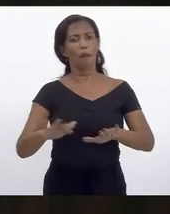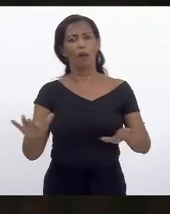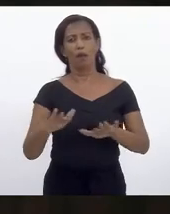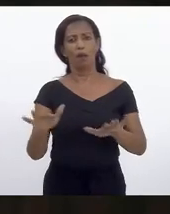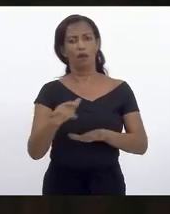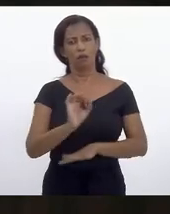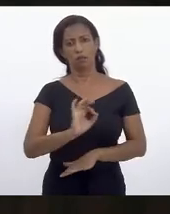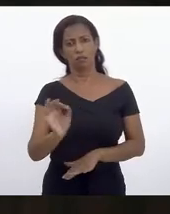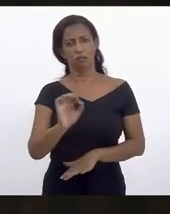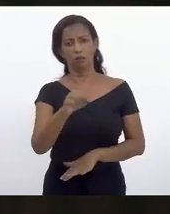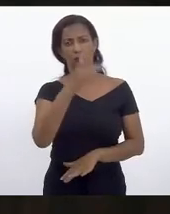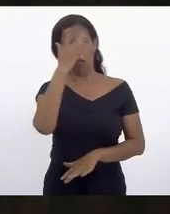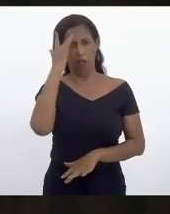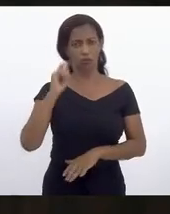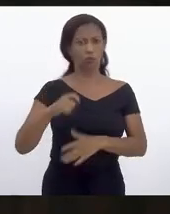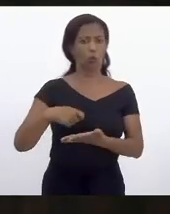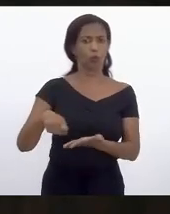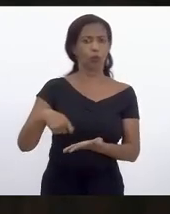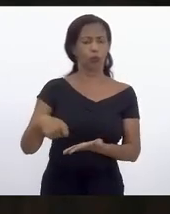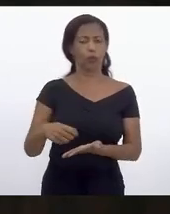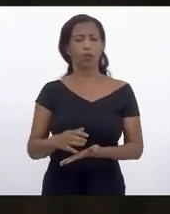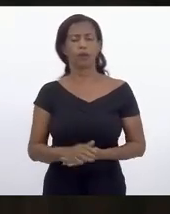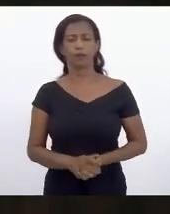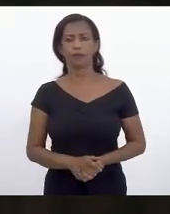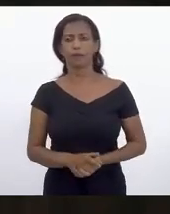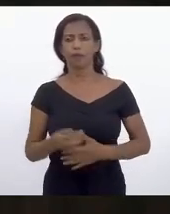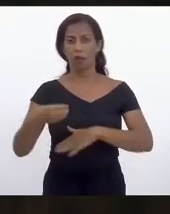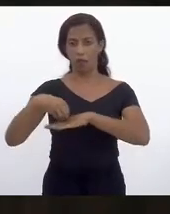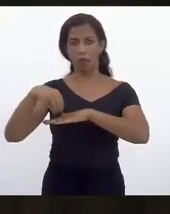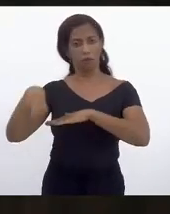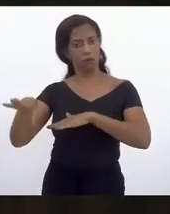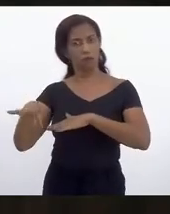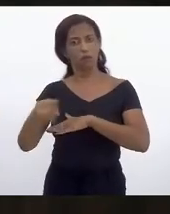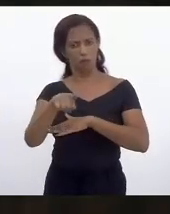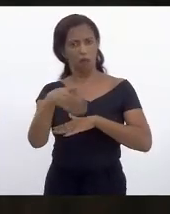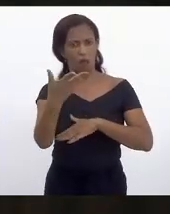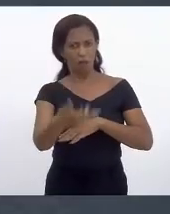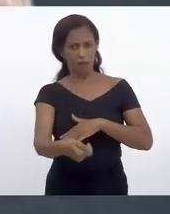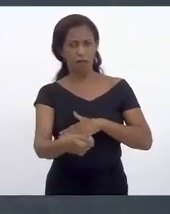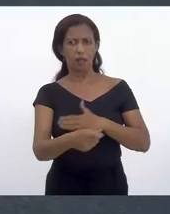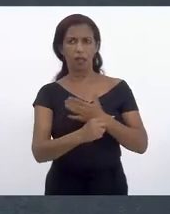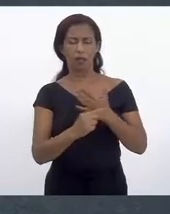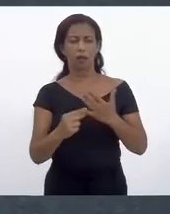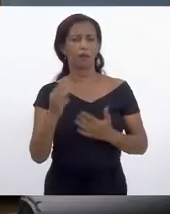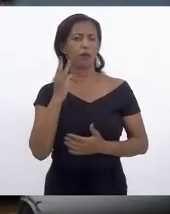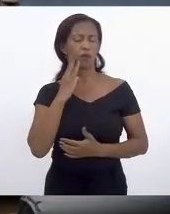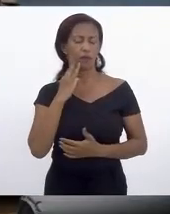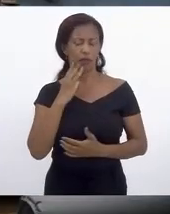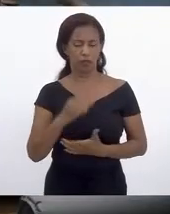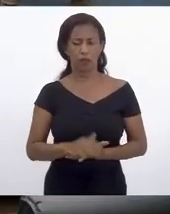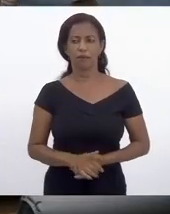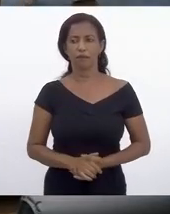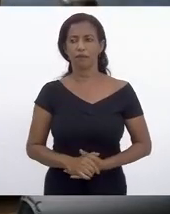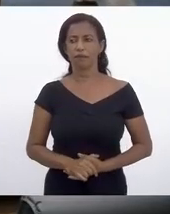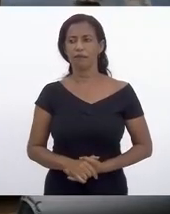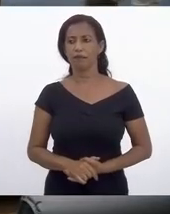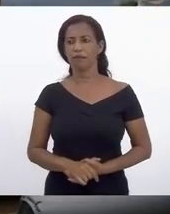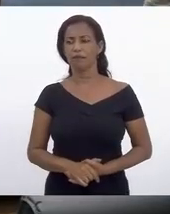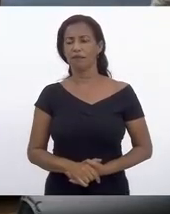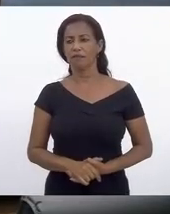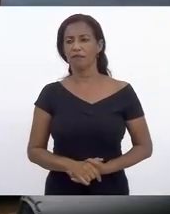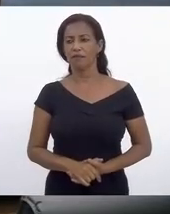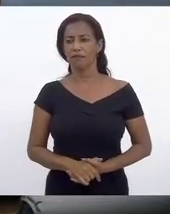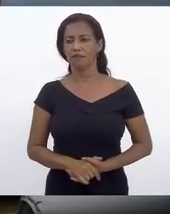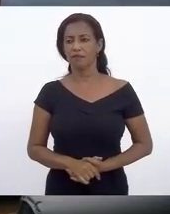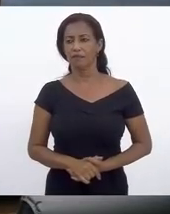presentes aqueles que atuam na mesa diretora, mas concedida com a autoria pelo deputado Valdec Carneiro.